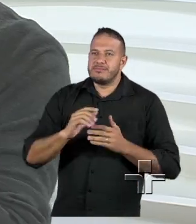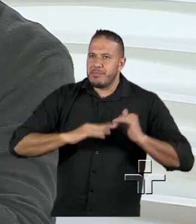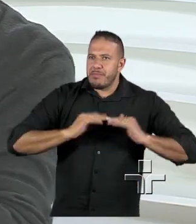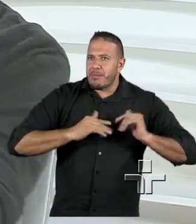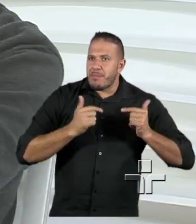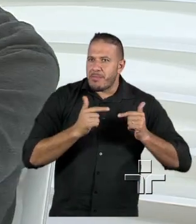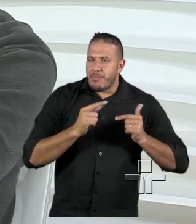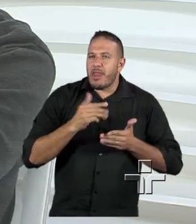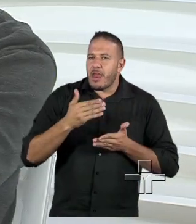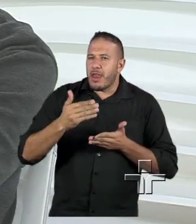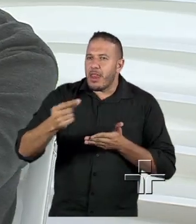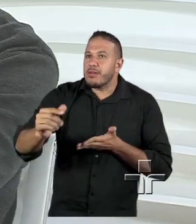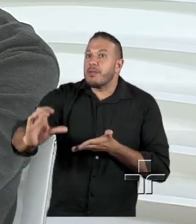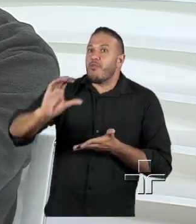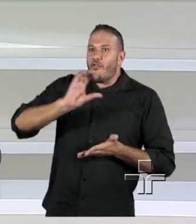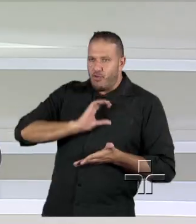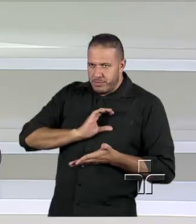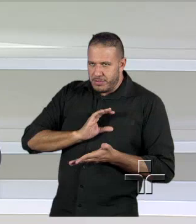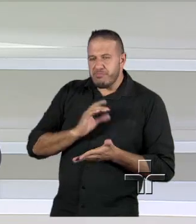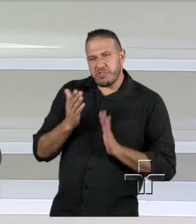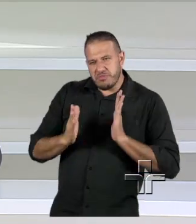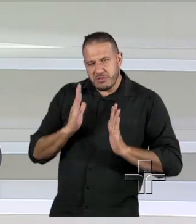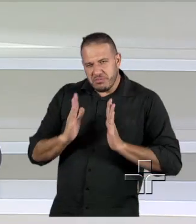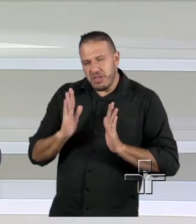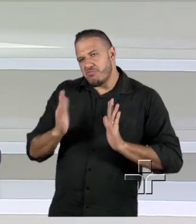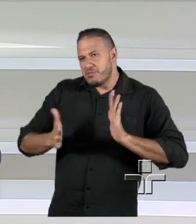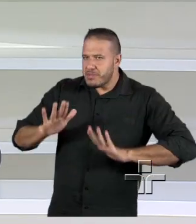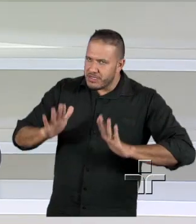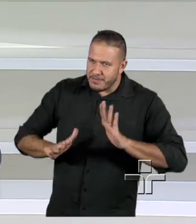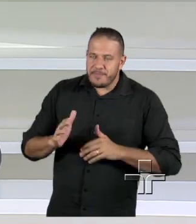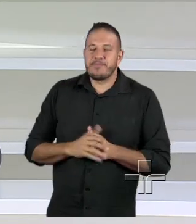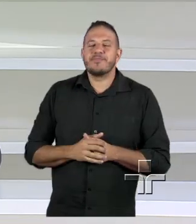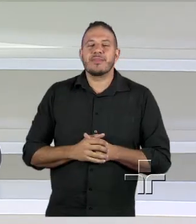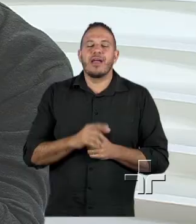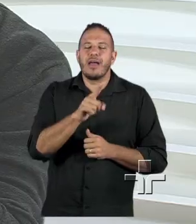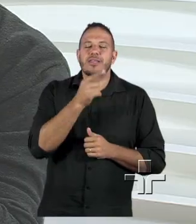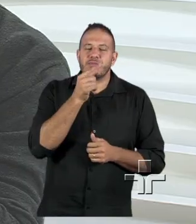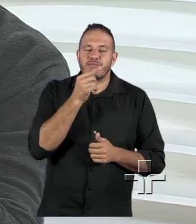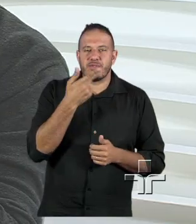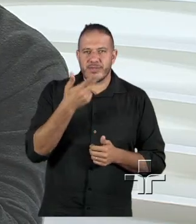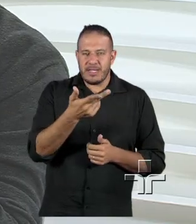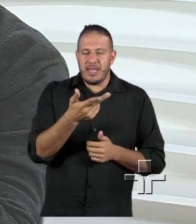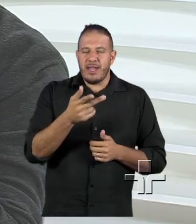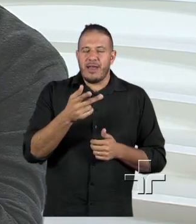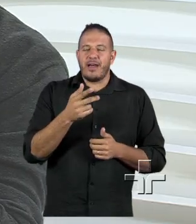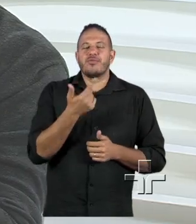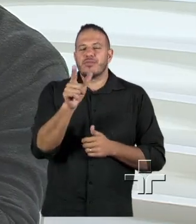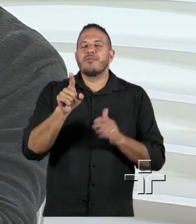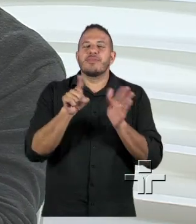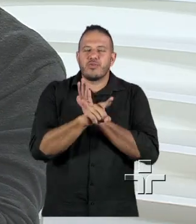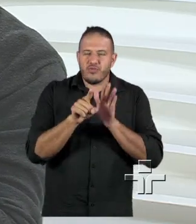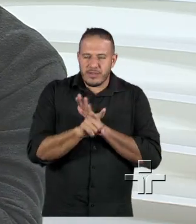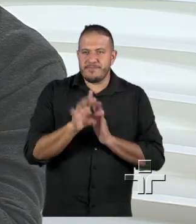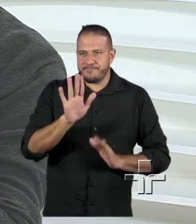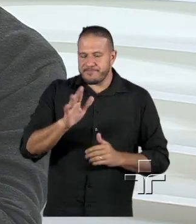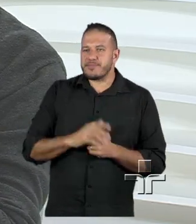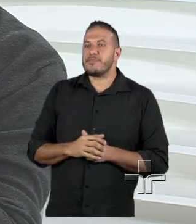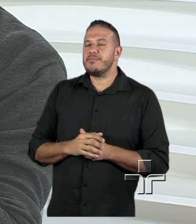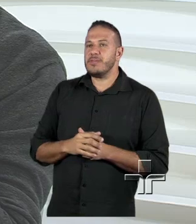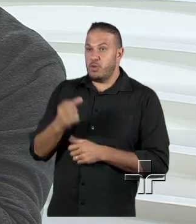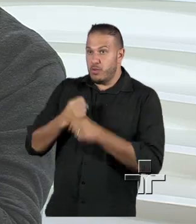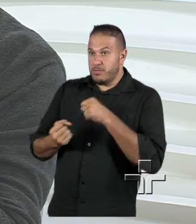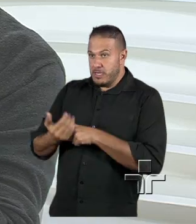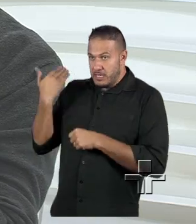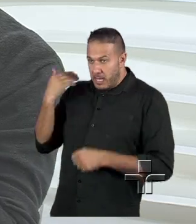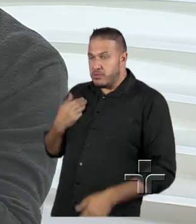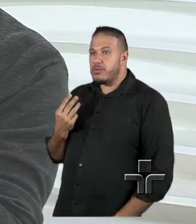longe. A sua segunda pergunta... a questão da saudabilidade. Nós tiramos, o ano passado,